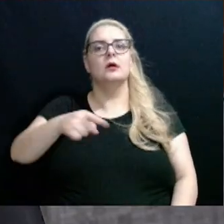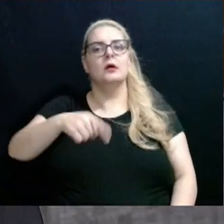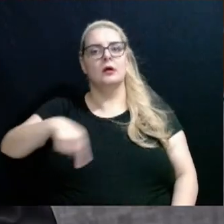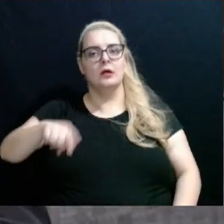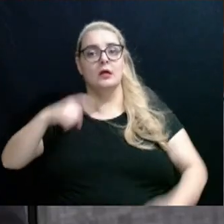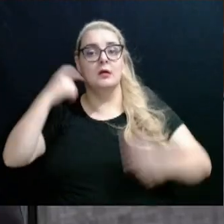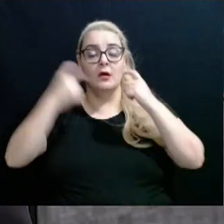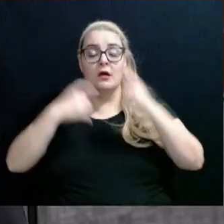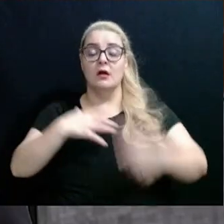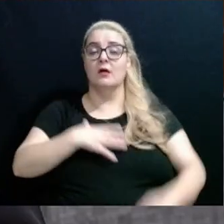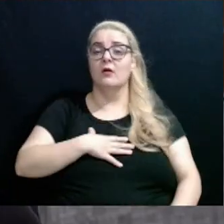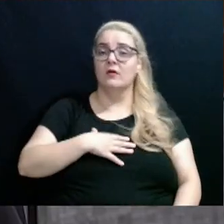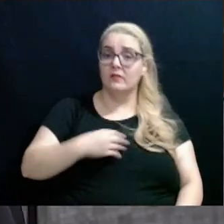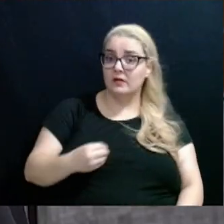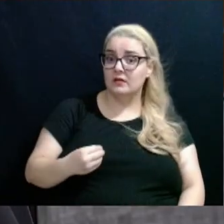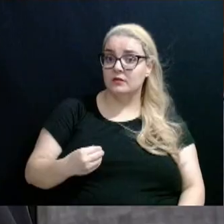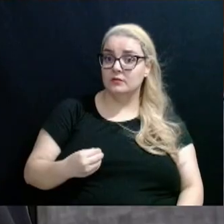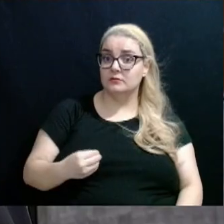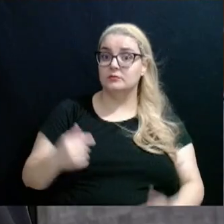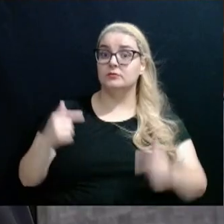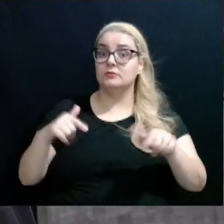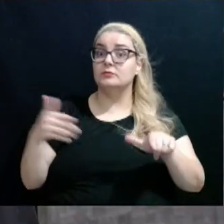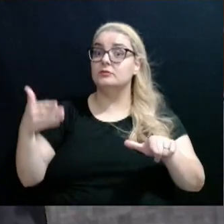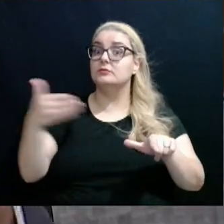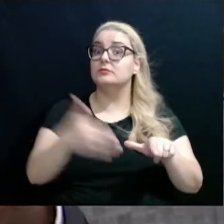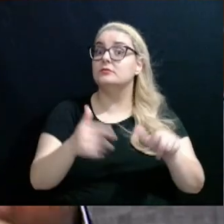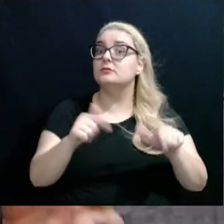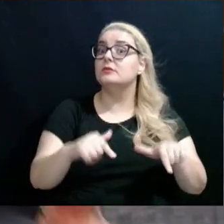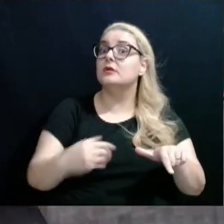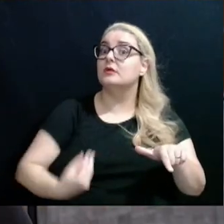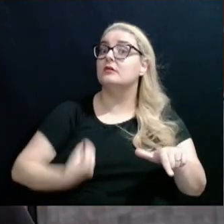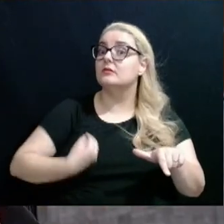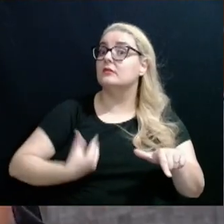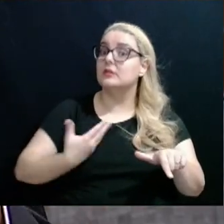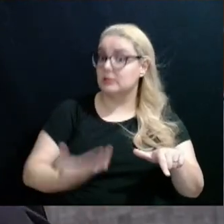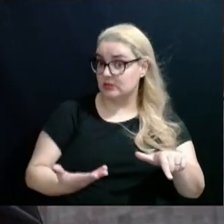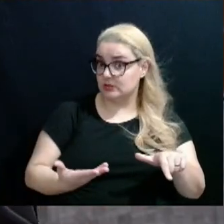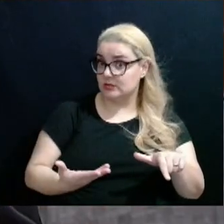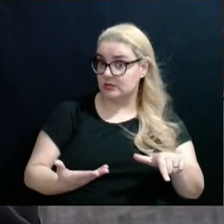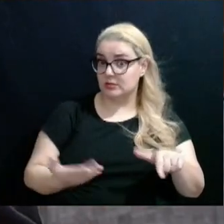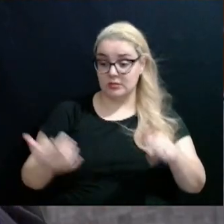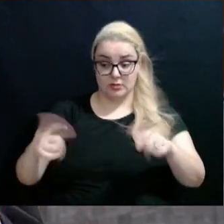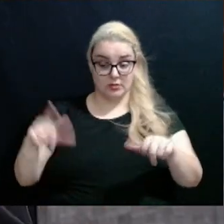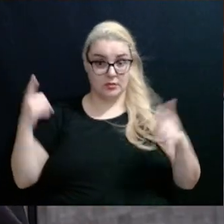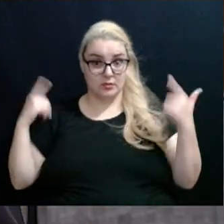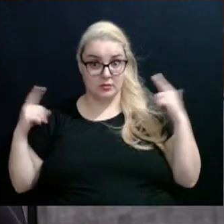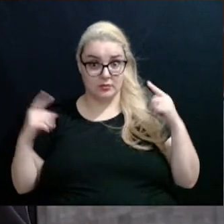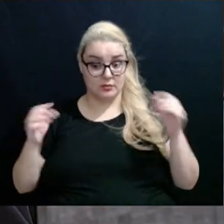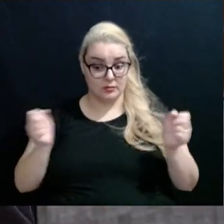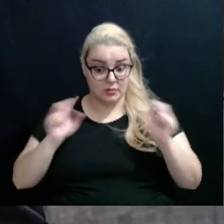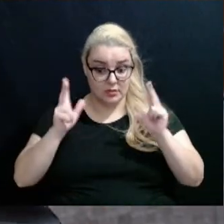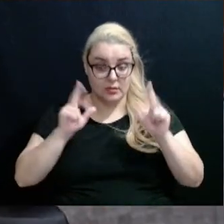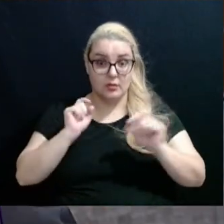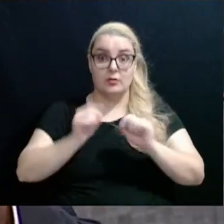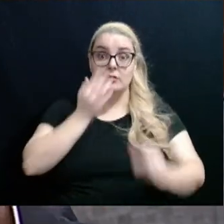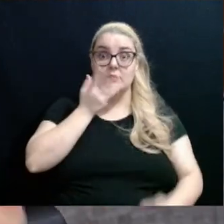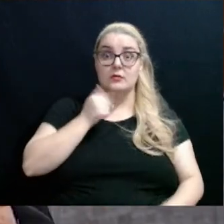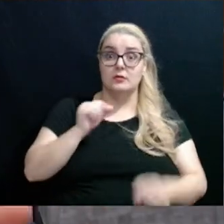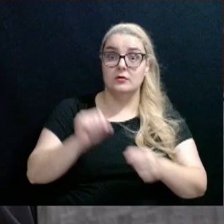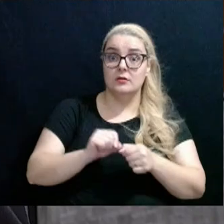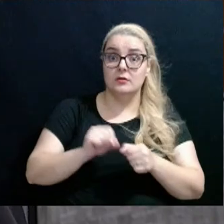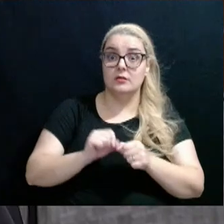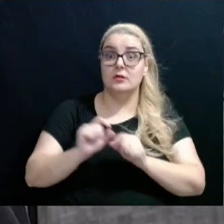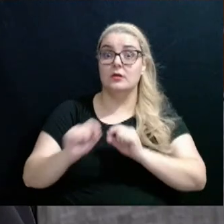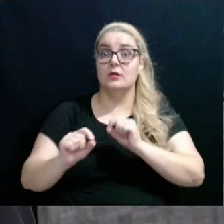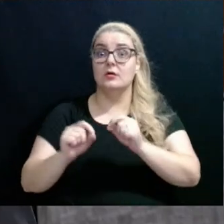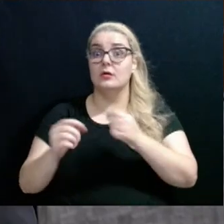filhos, aonde seus filhos estão. Está numa área de lazer, eles têm que estar atentos, o que a criança está fazendo, com quem a